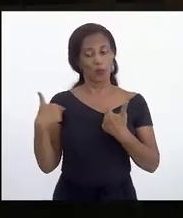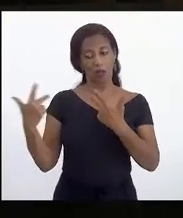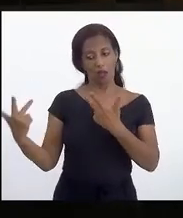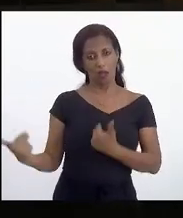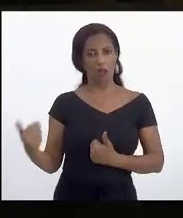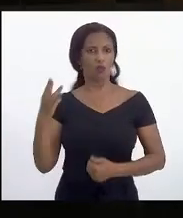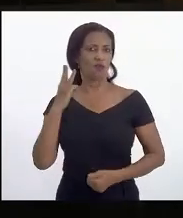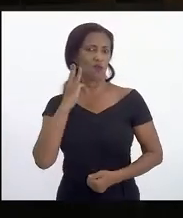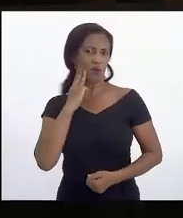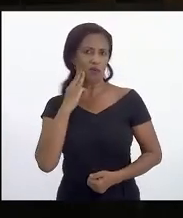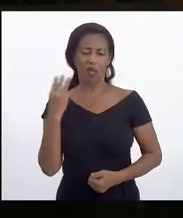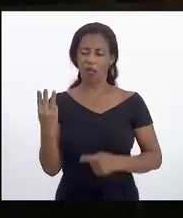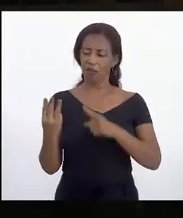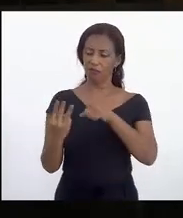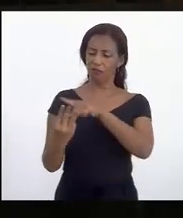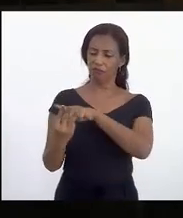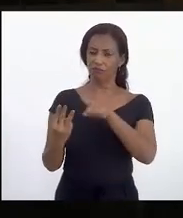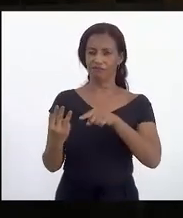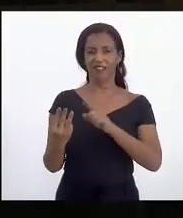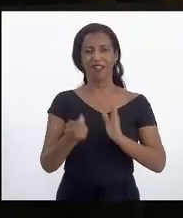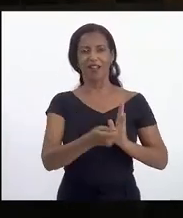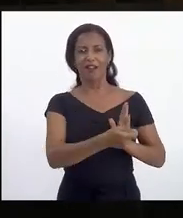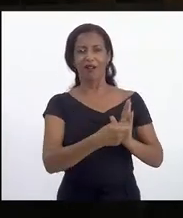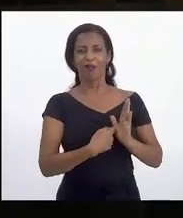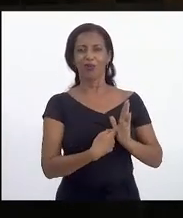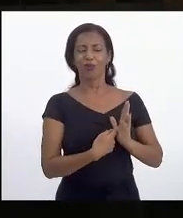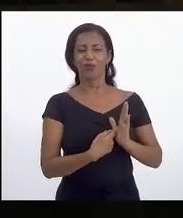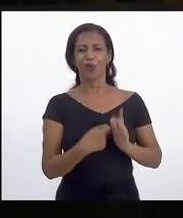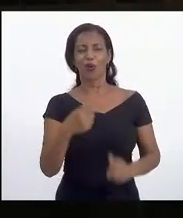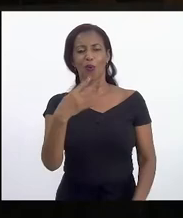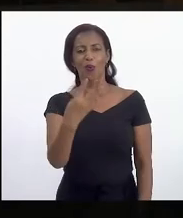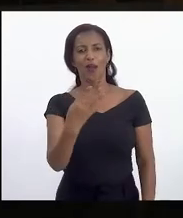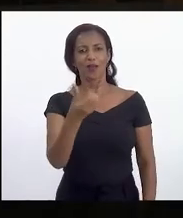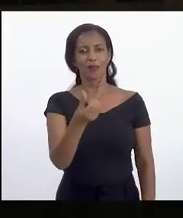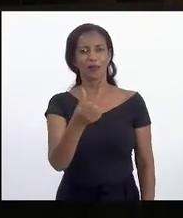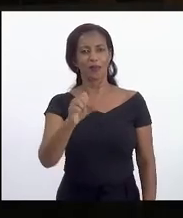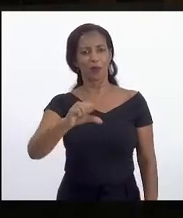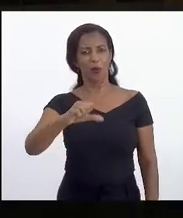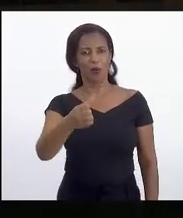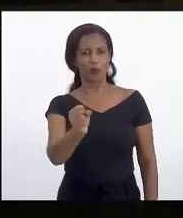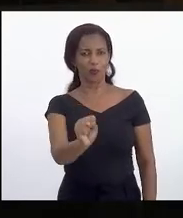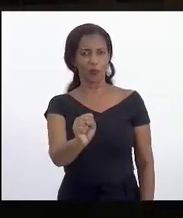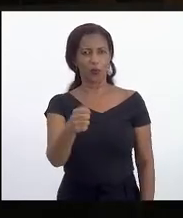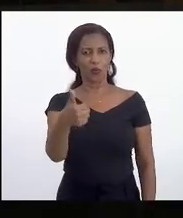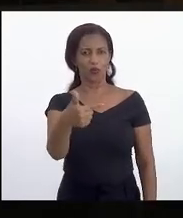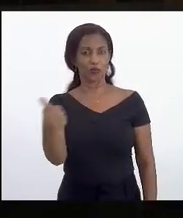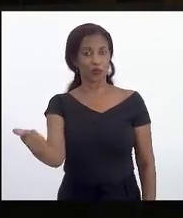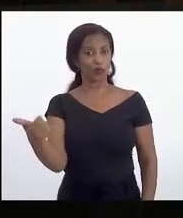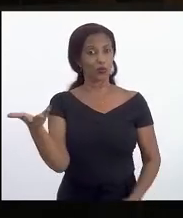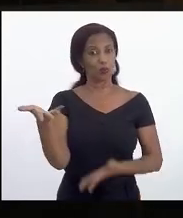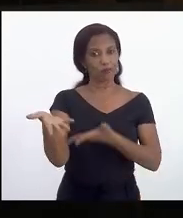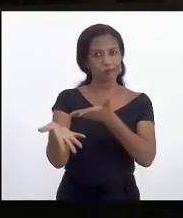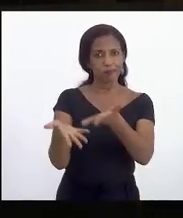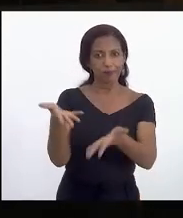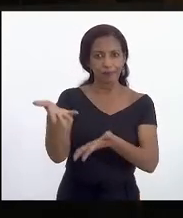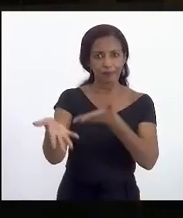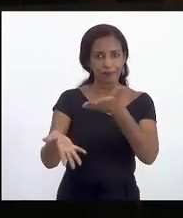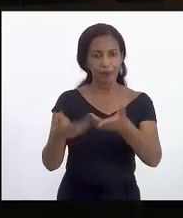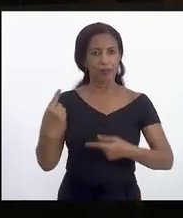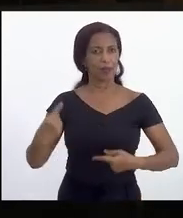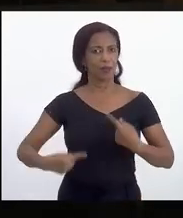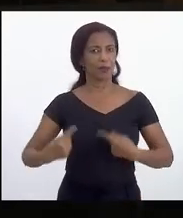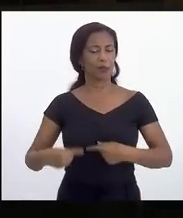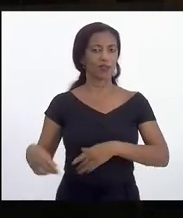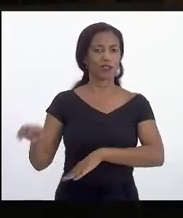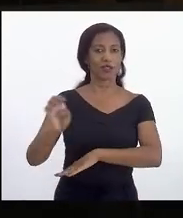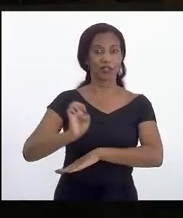deputado waldex somos autores do projeto de lei 4698 de 2021 que trata da